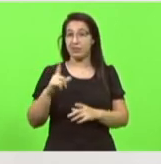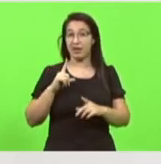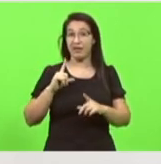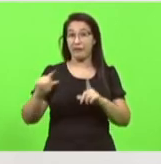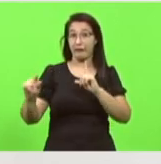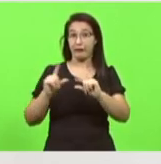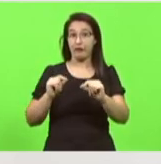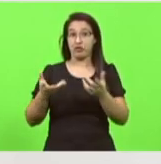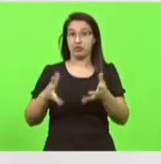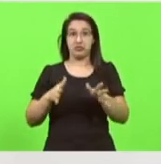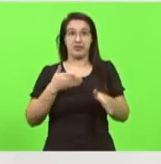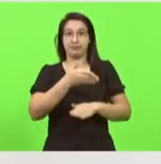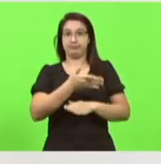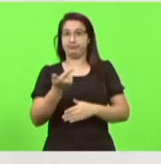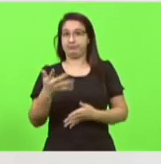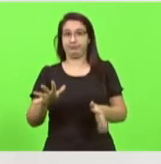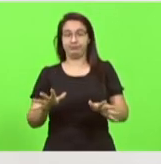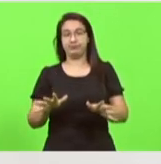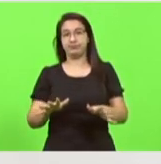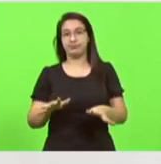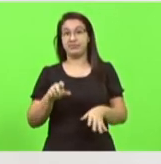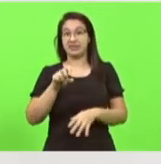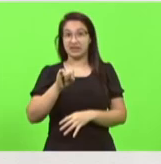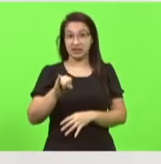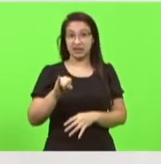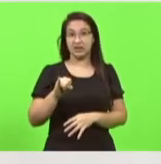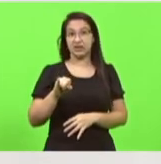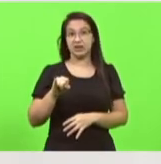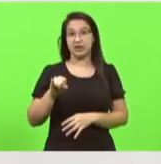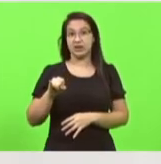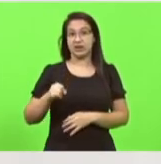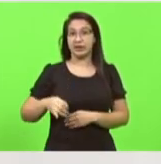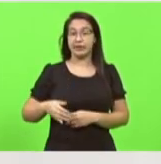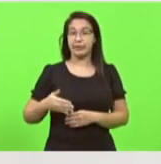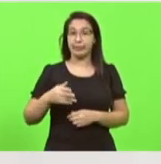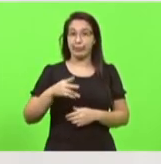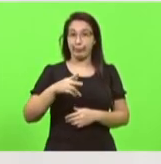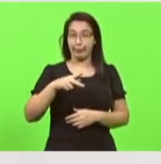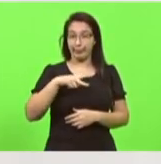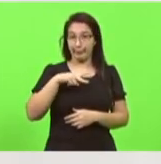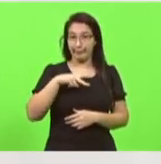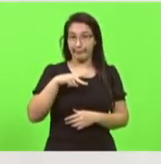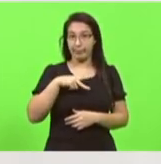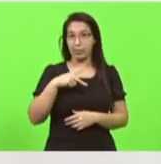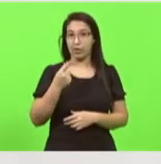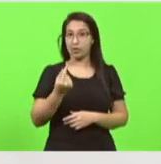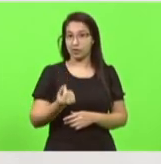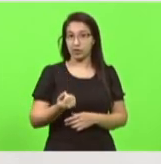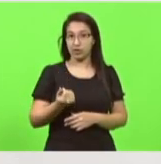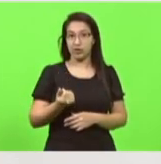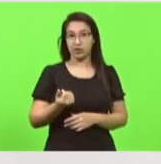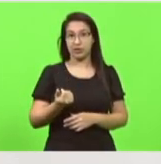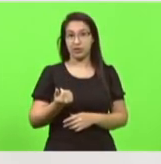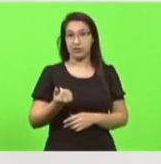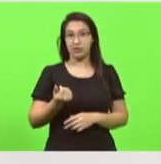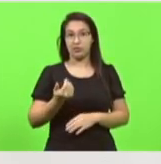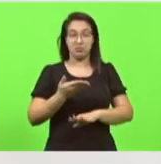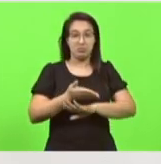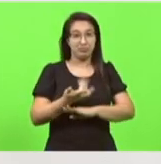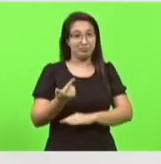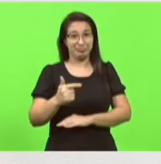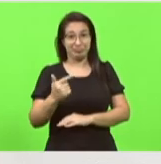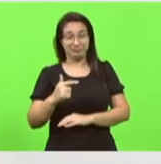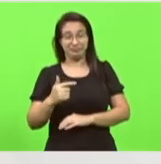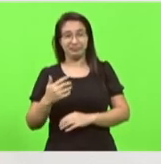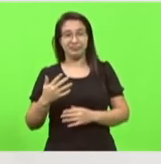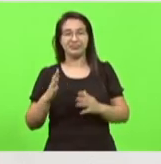Se tivesse de tirar do próprio bolso o dinheiro da passagem, tudo bem, mas iria, né? Não iria dessa forma. Então, estou cansado de ver,